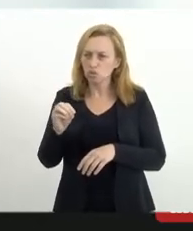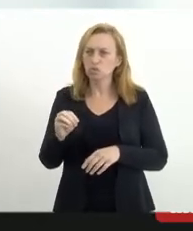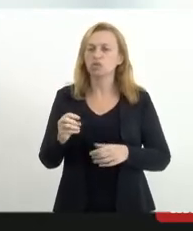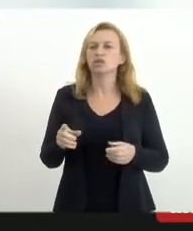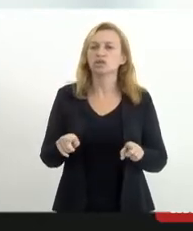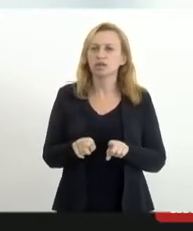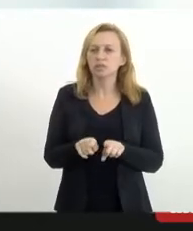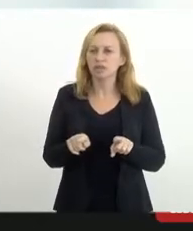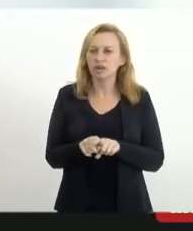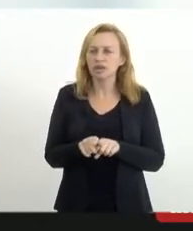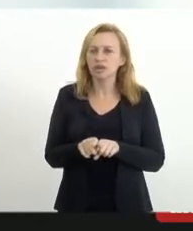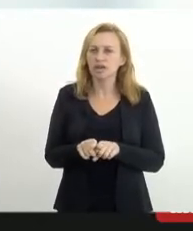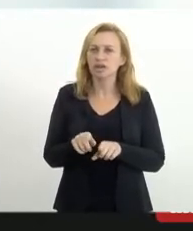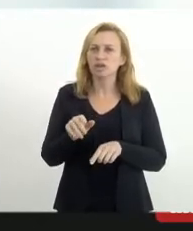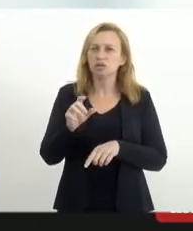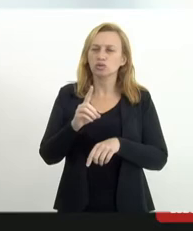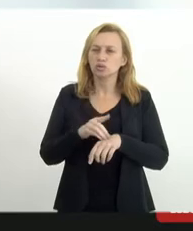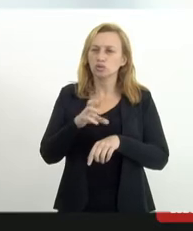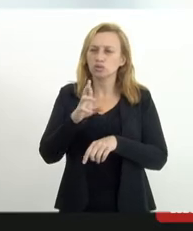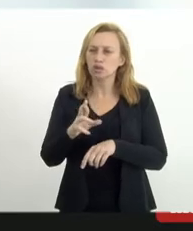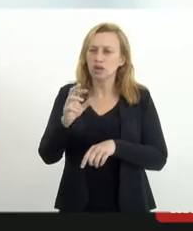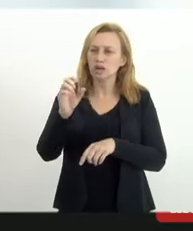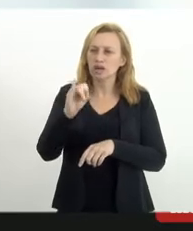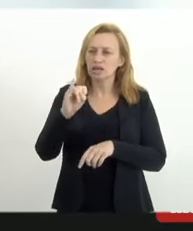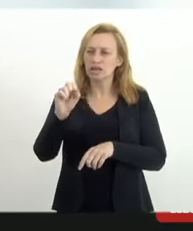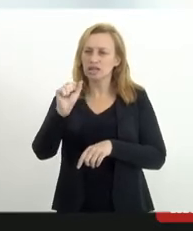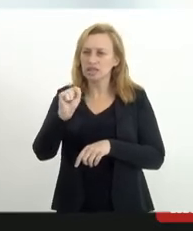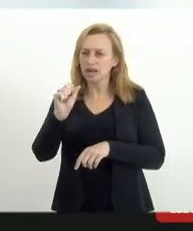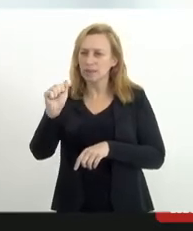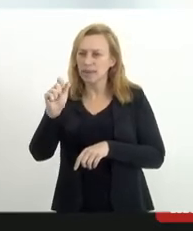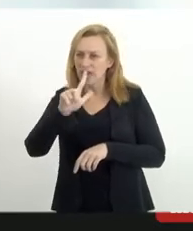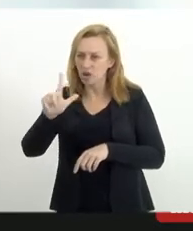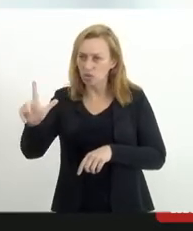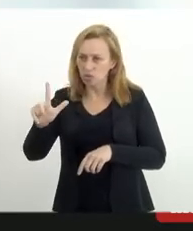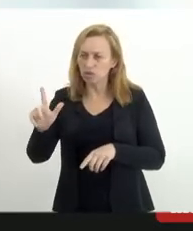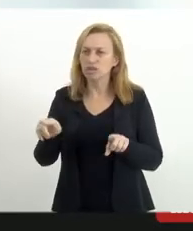Márcia, doutora Isabel e doutor Tiago.